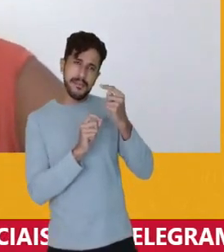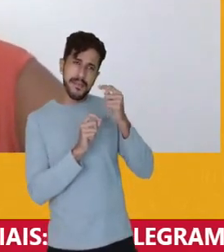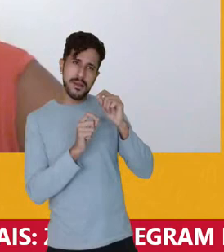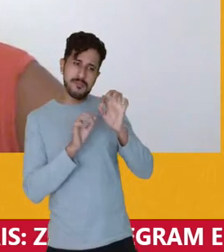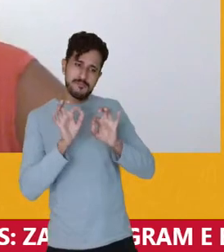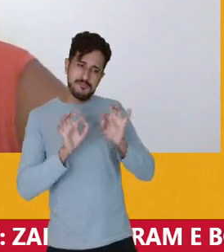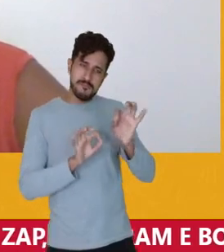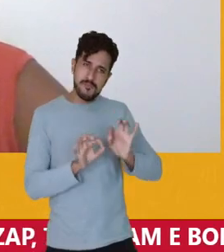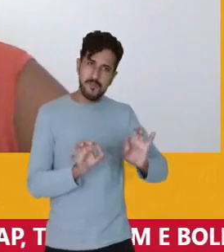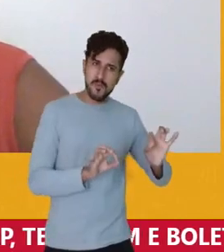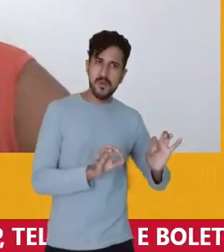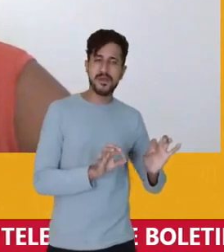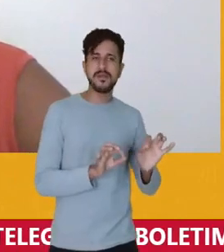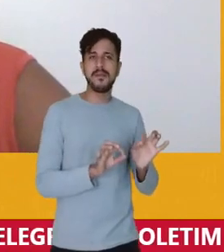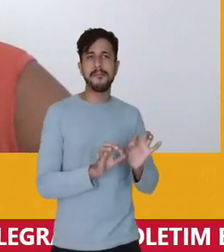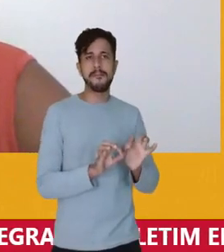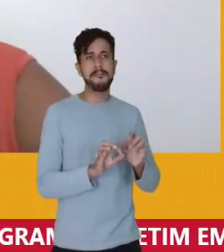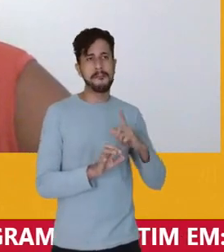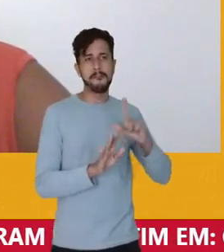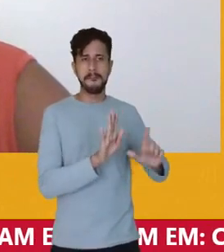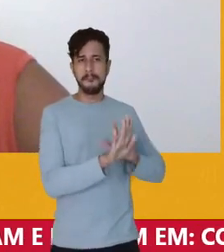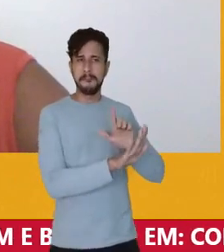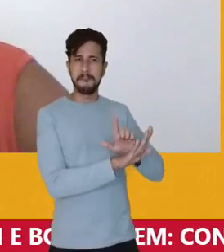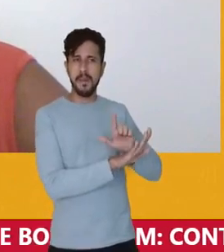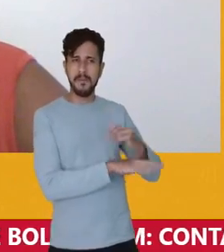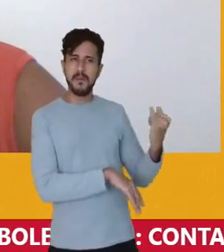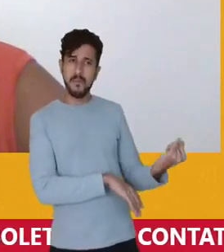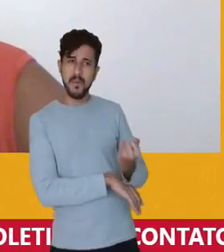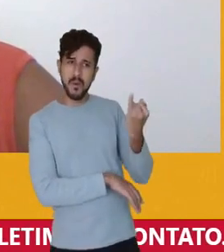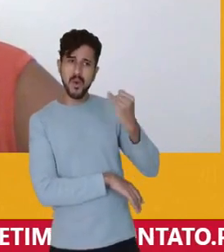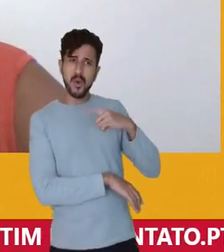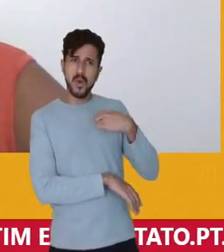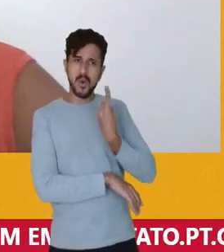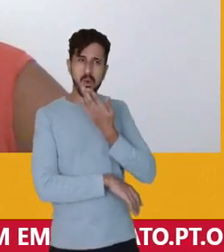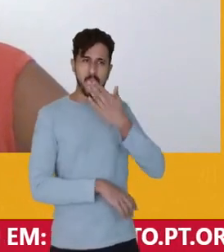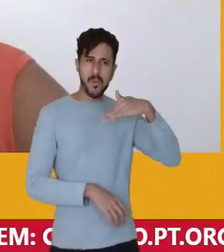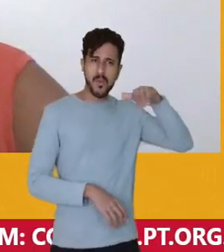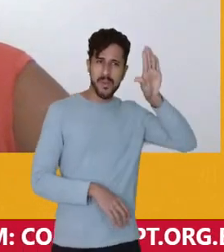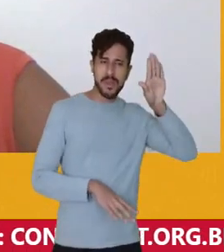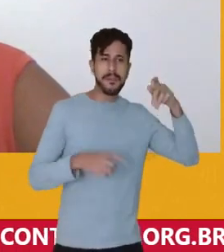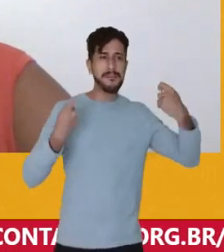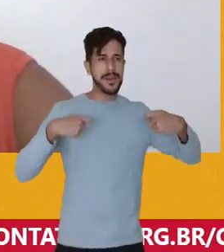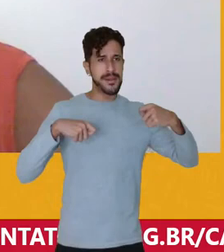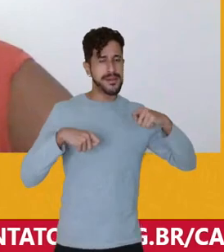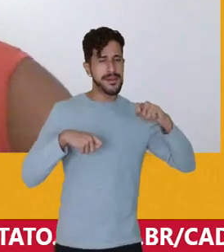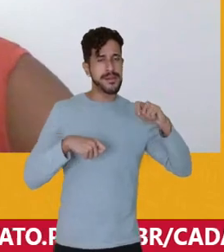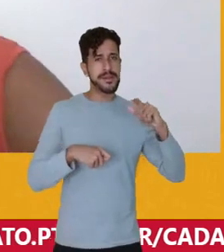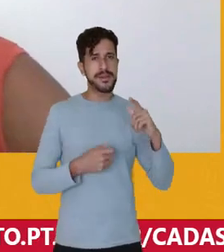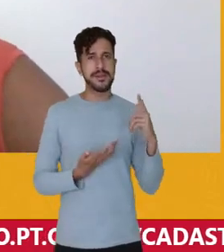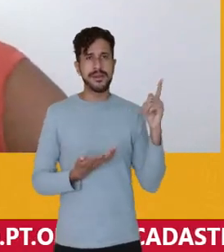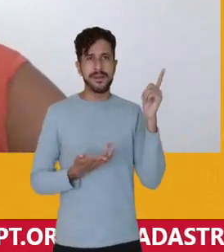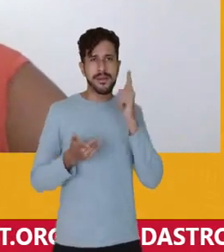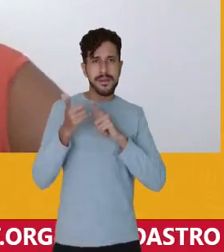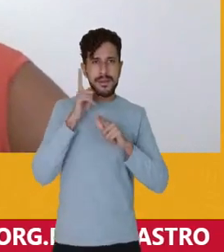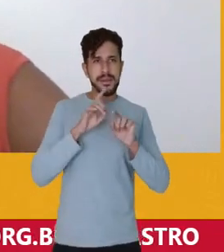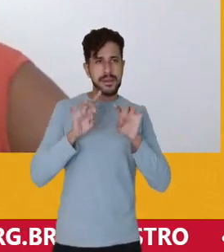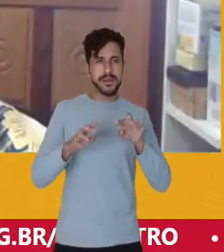assim seja, tem papel fundamental, e o nosso compromisso precisa ser assumido nesse